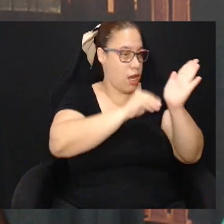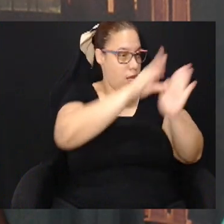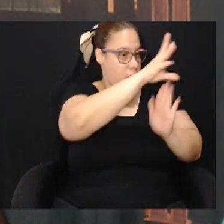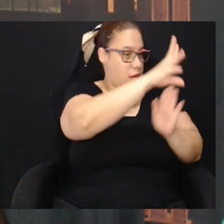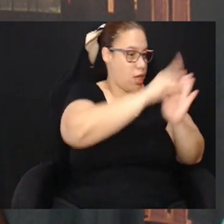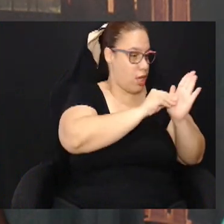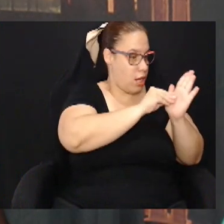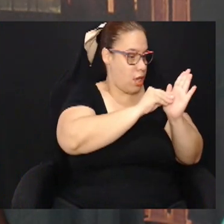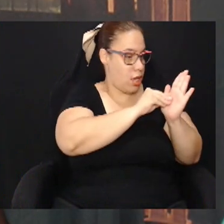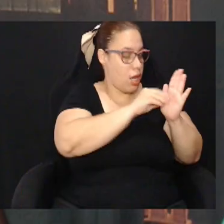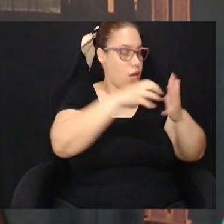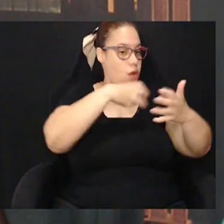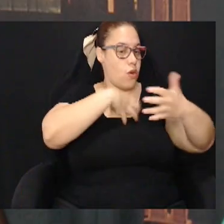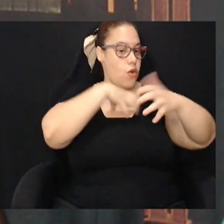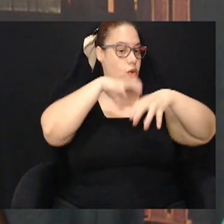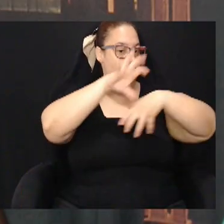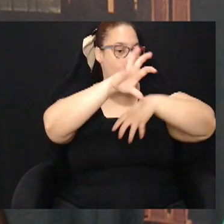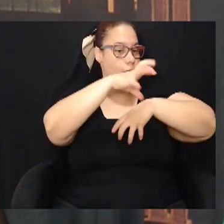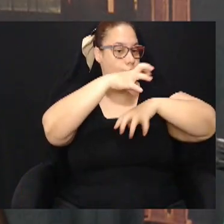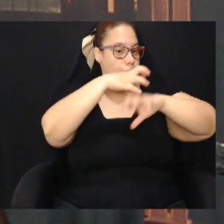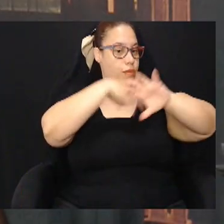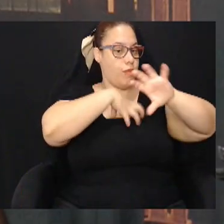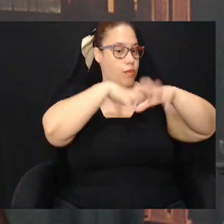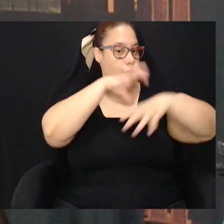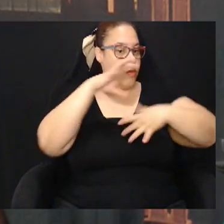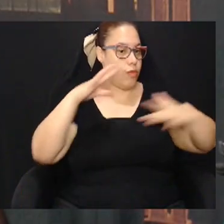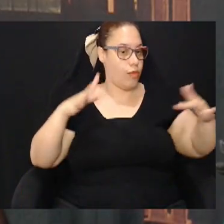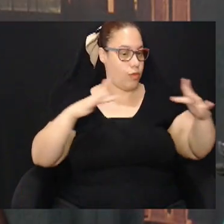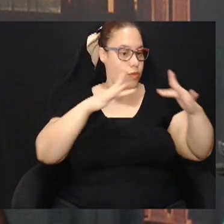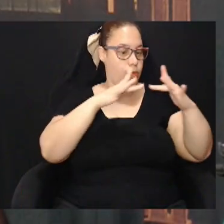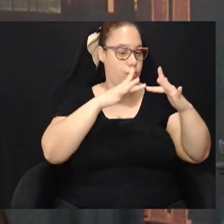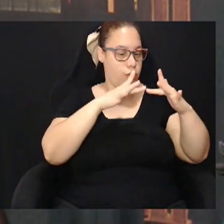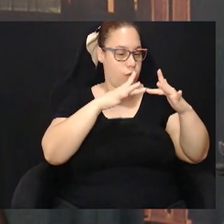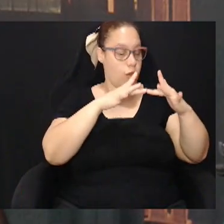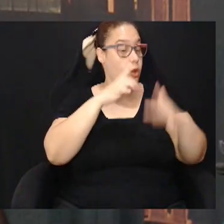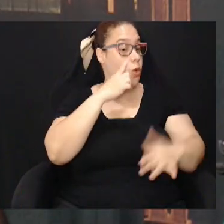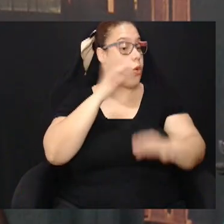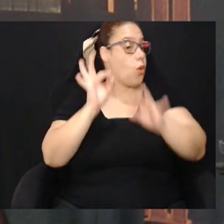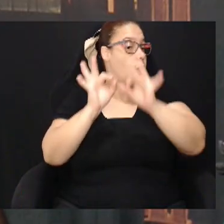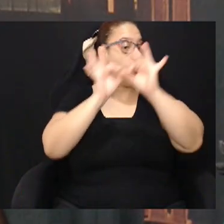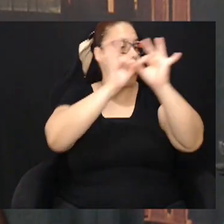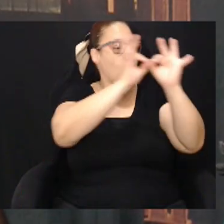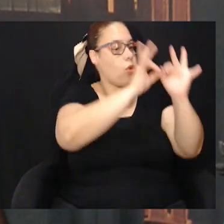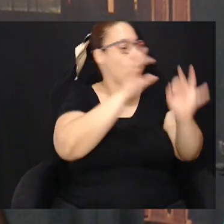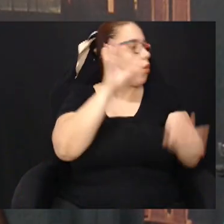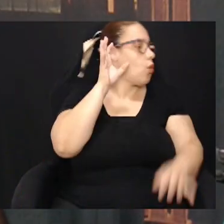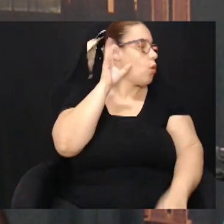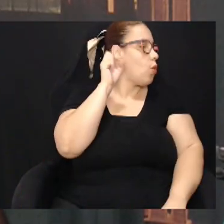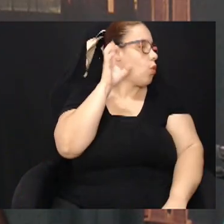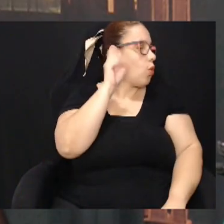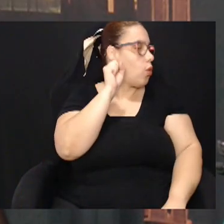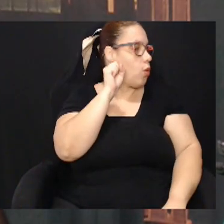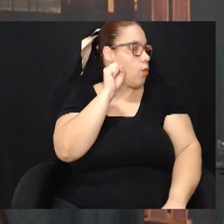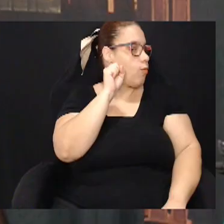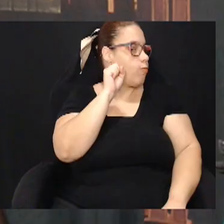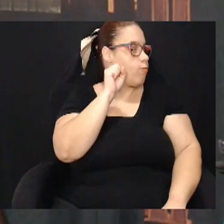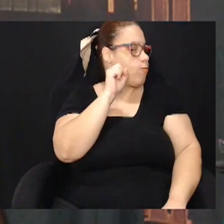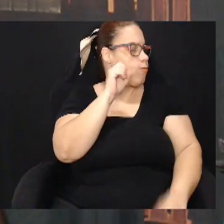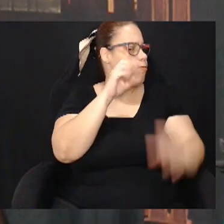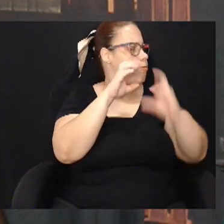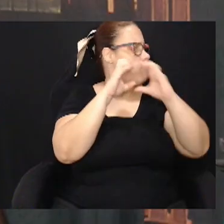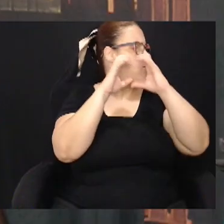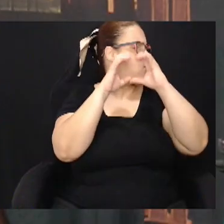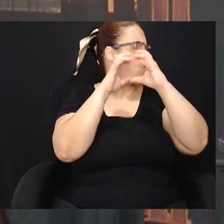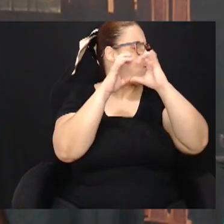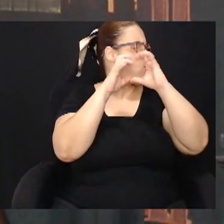empatia. Então, eles que fazem essa conexão com o que a gente está vendo, com o que a gente está ouvindo. Sim. E esses neurônios, eles foram